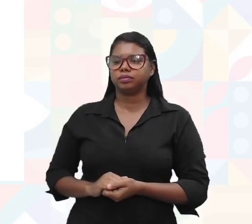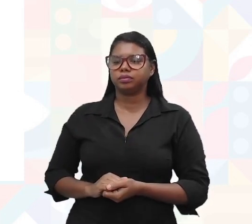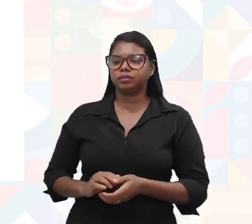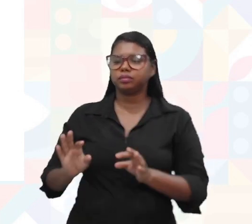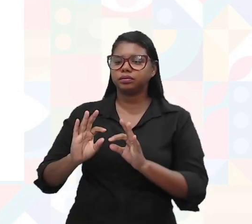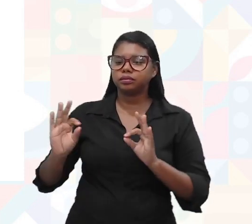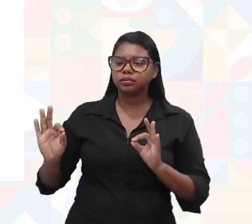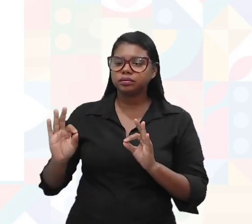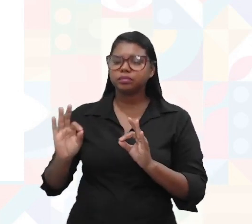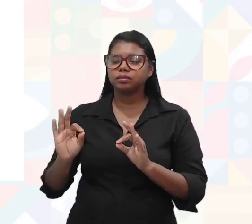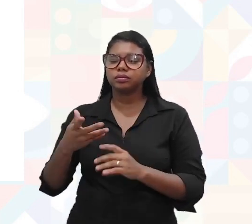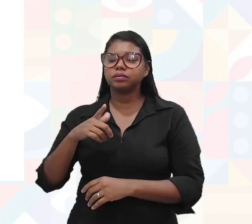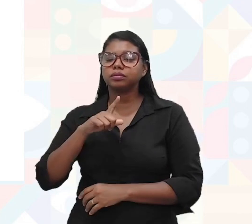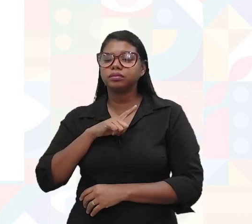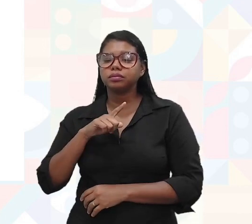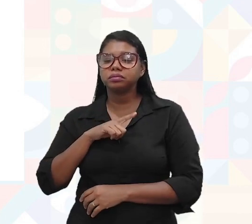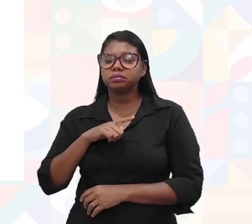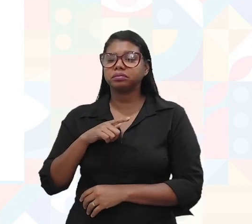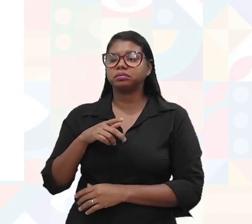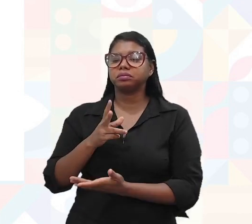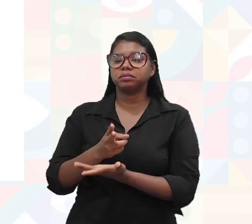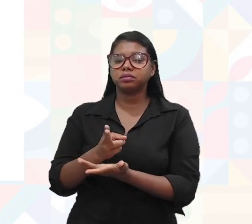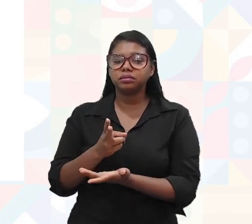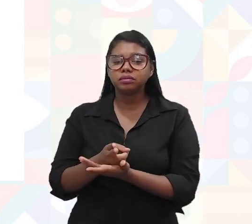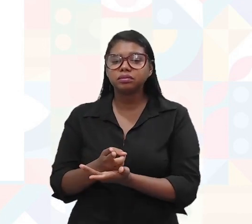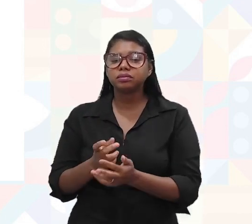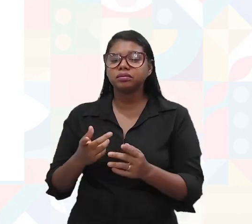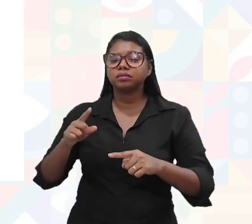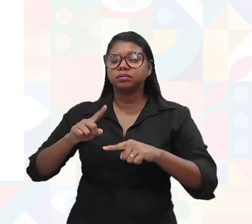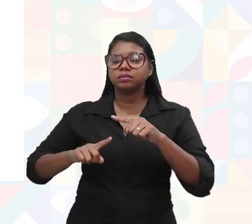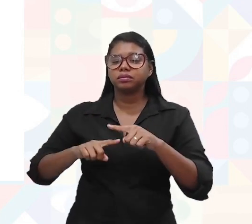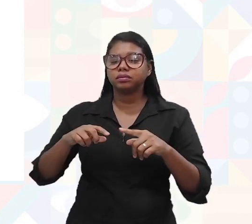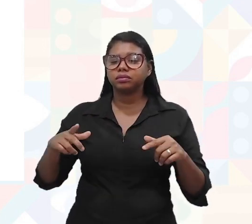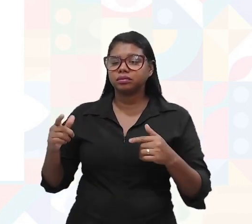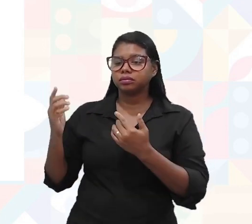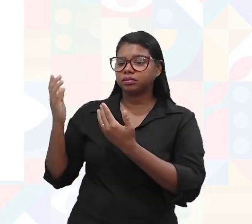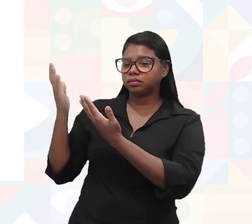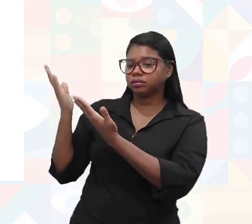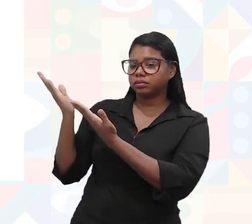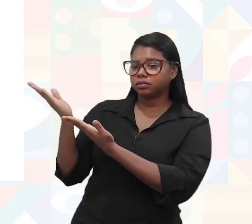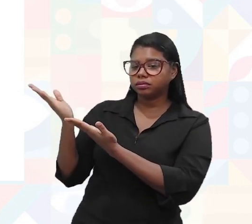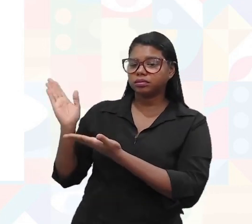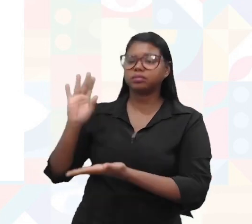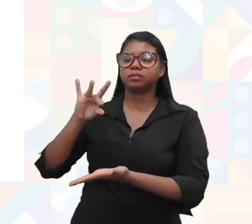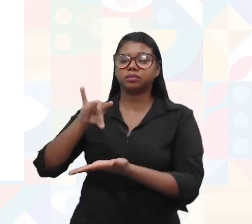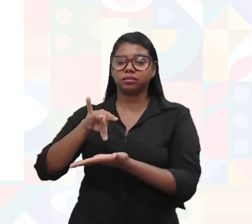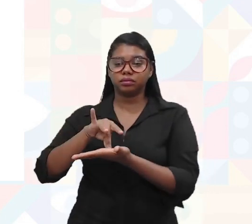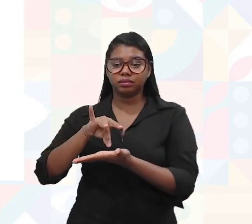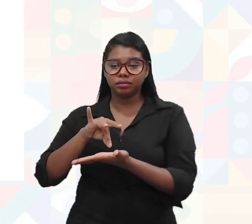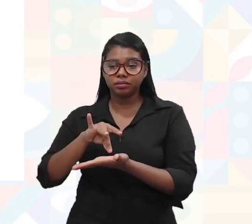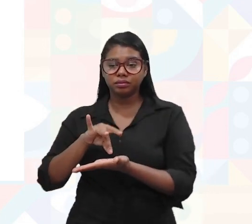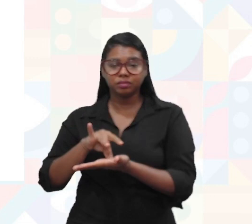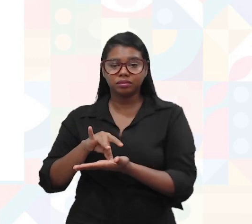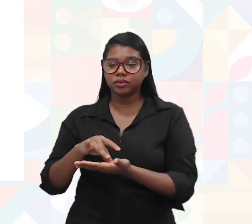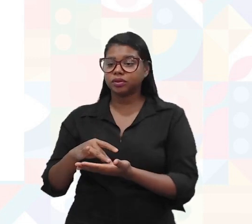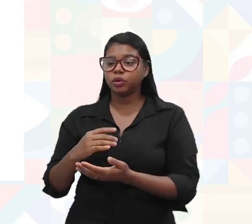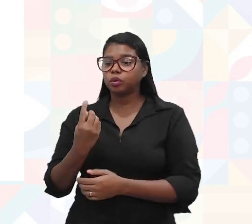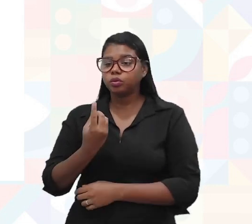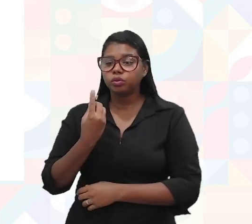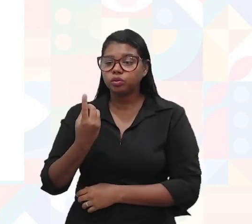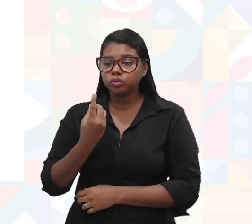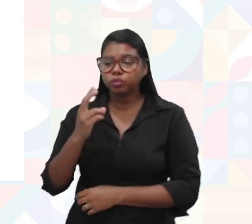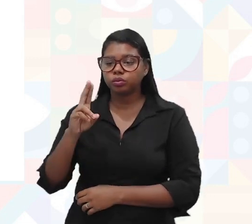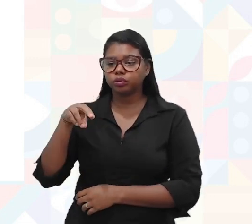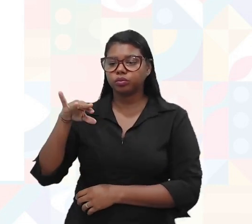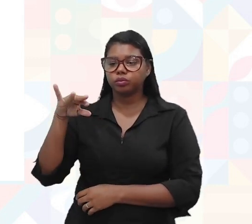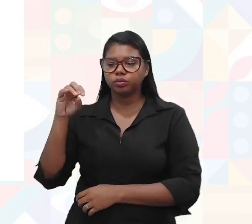e que você tinha quase sempre produtos originais, produtos quase que exclusivos. Né?